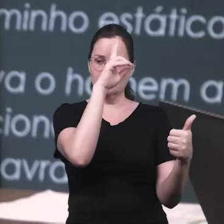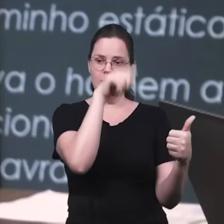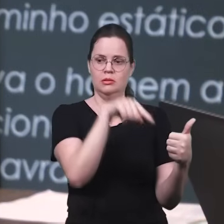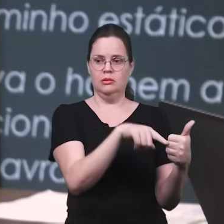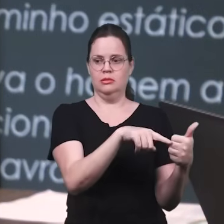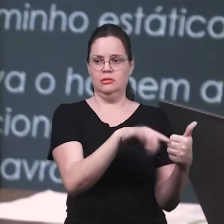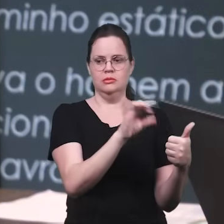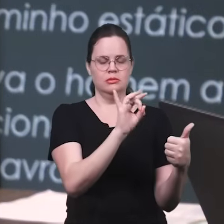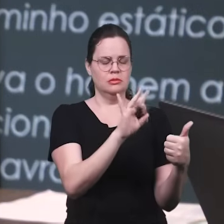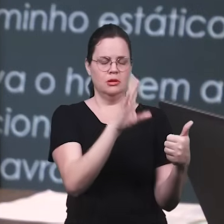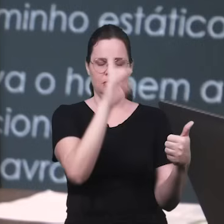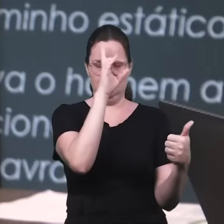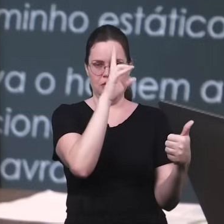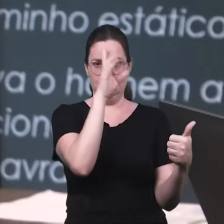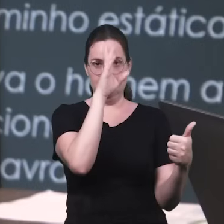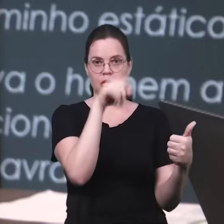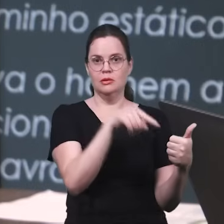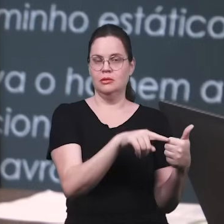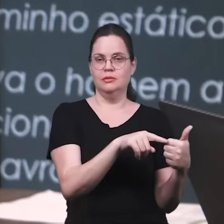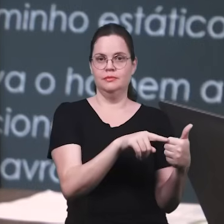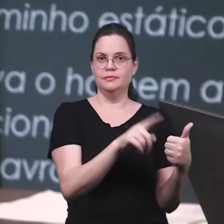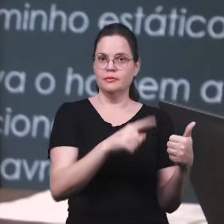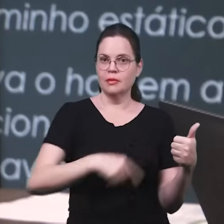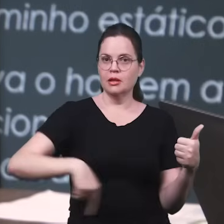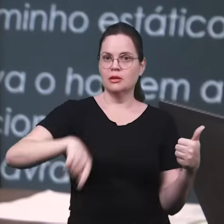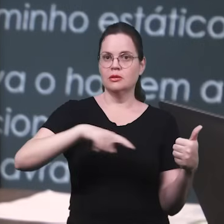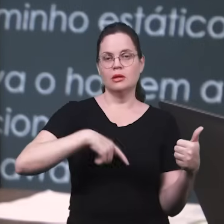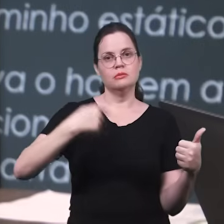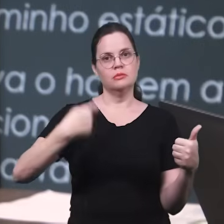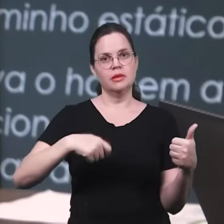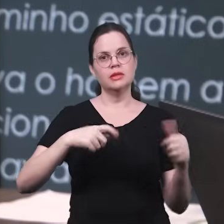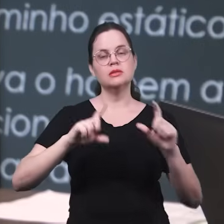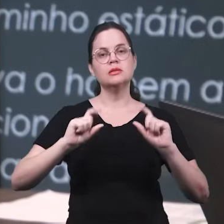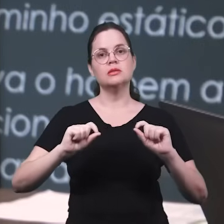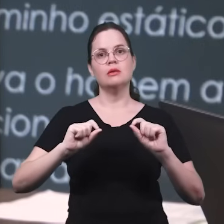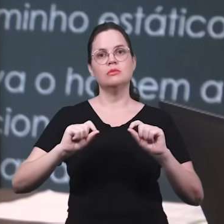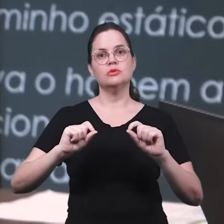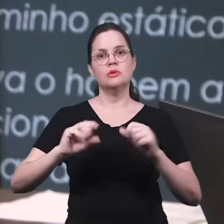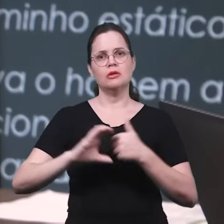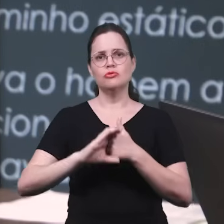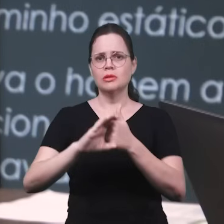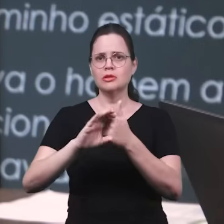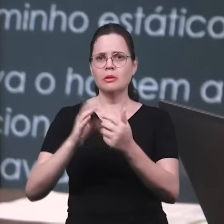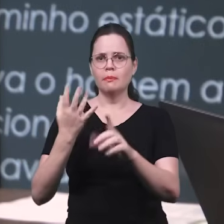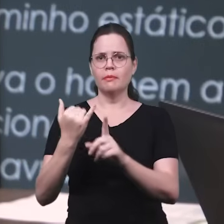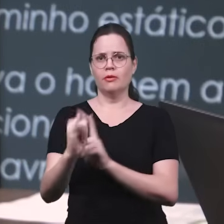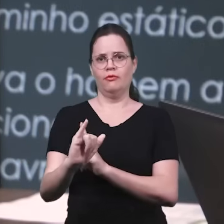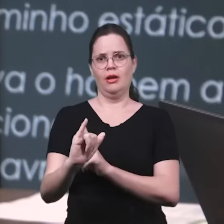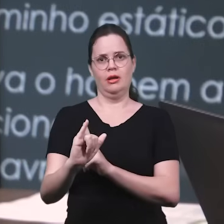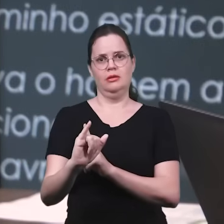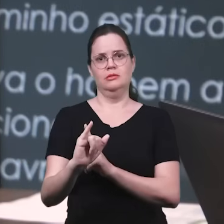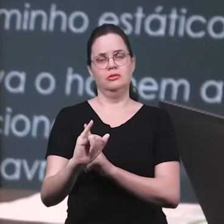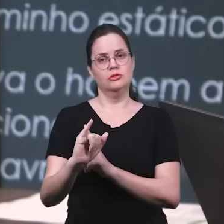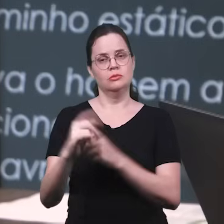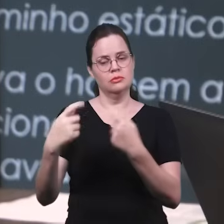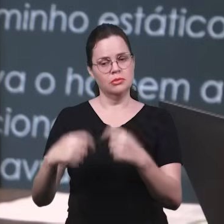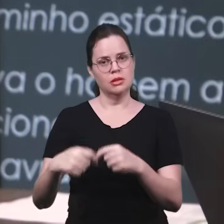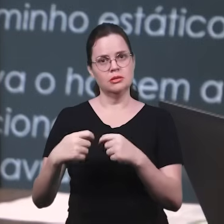né? Meramente histórico. E nós precisamos de um cristianismo profético.